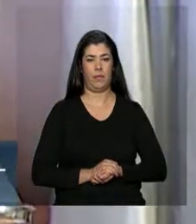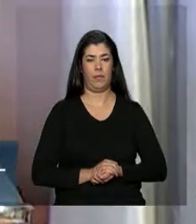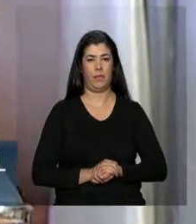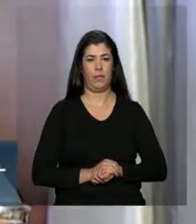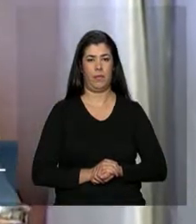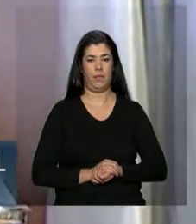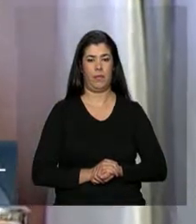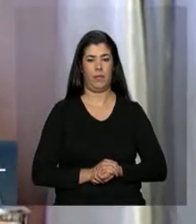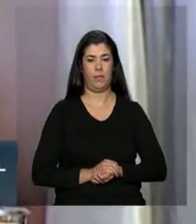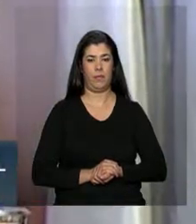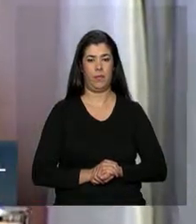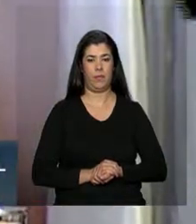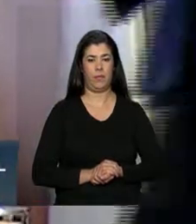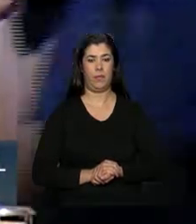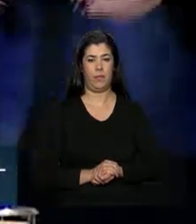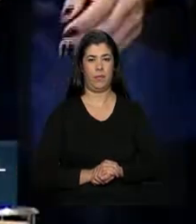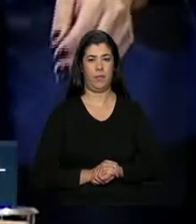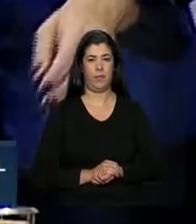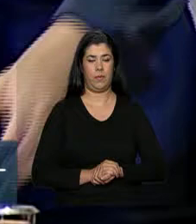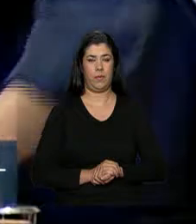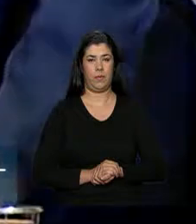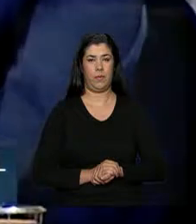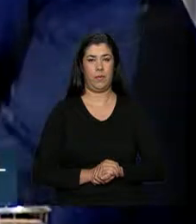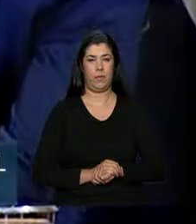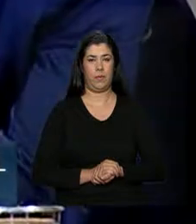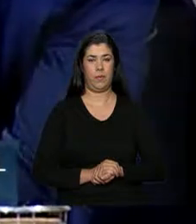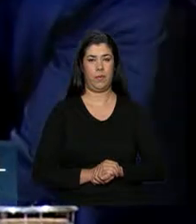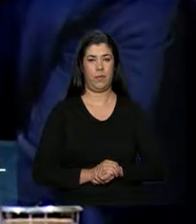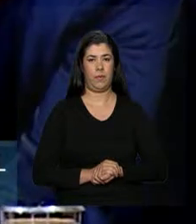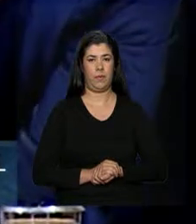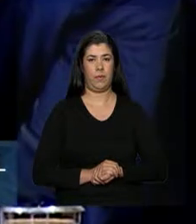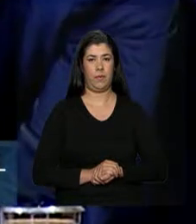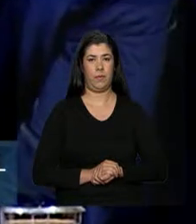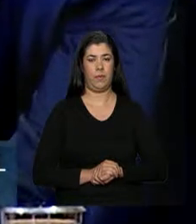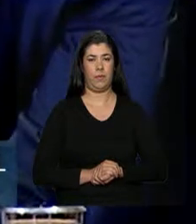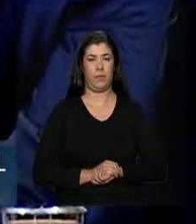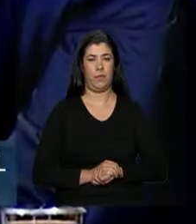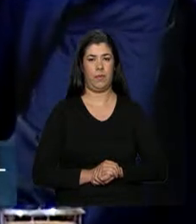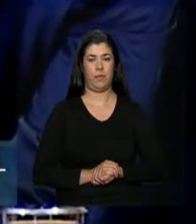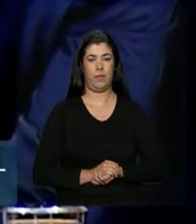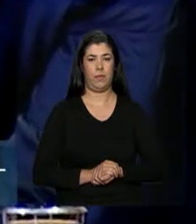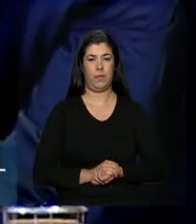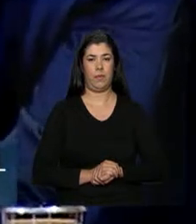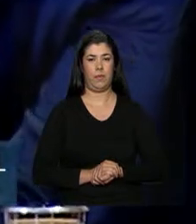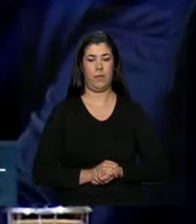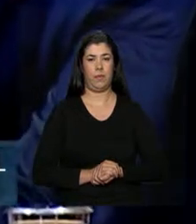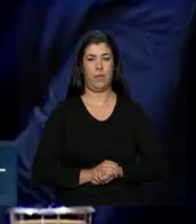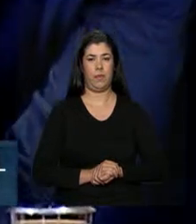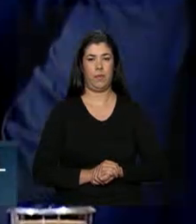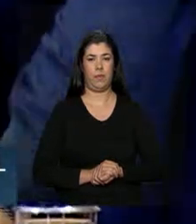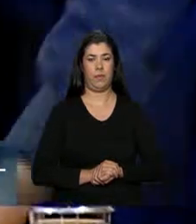Nós vamos ter que fazer um curso intensivo de utilização do microfone do Ministério.